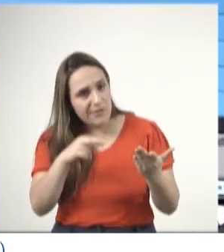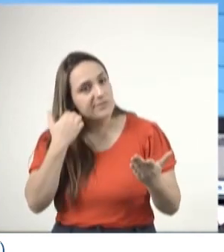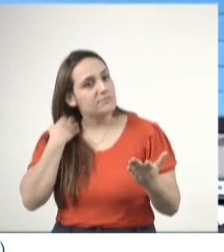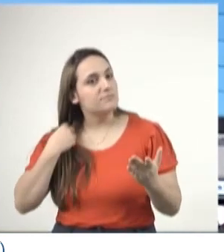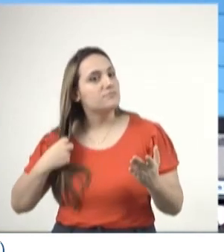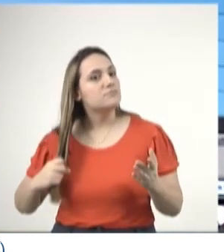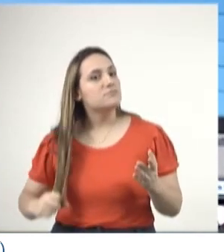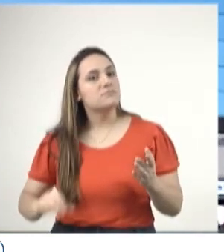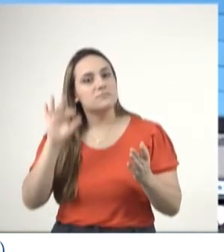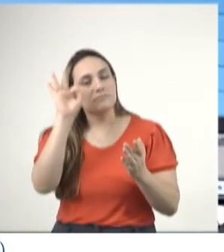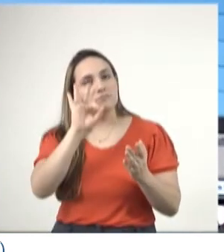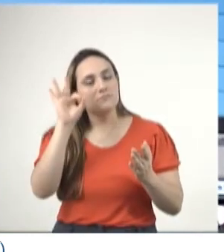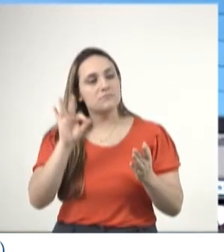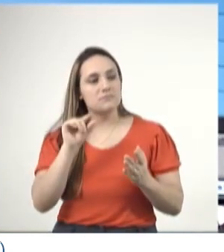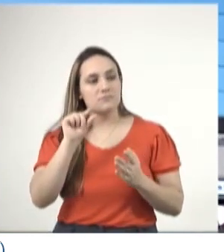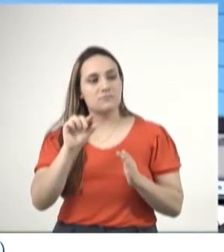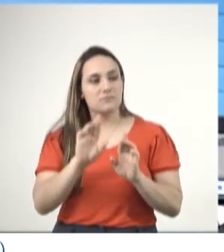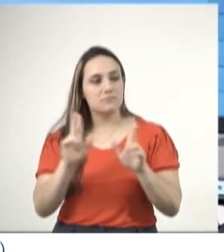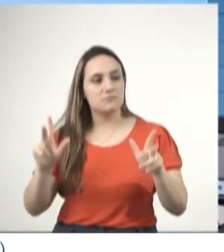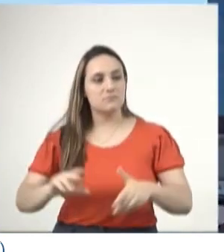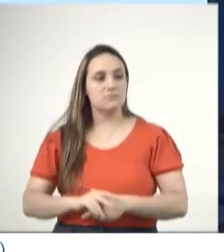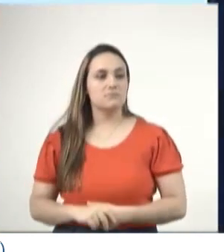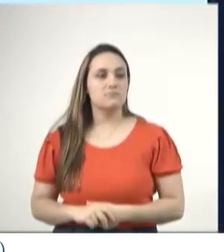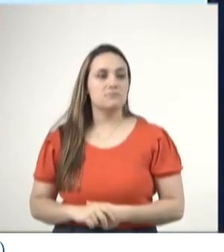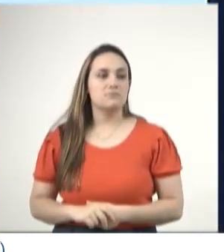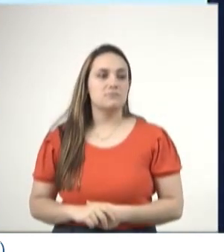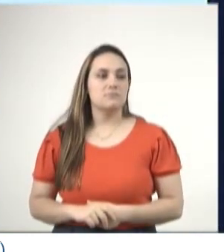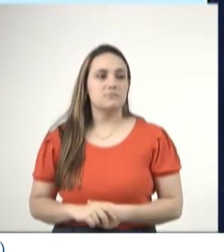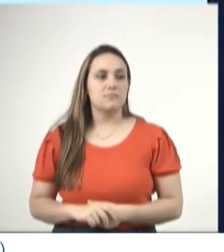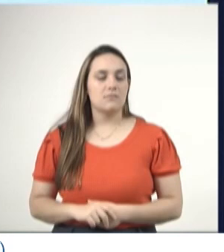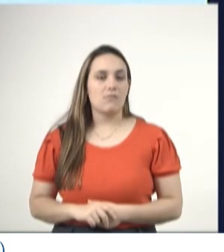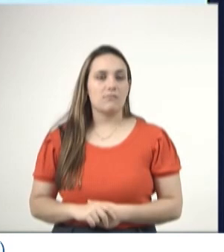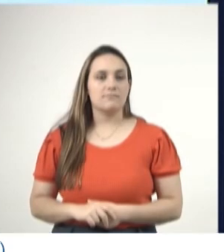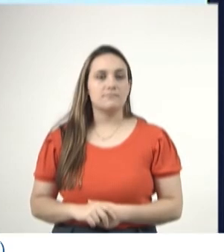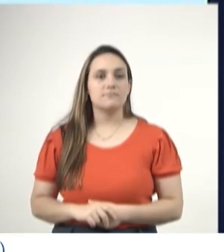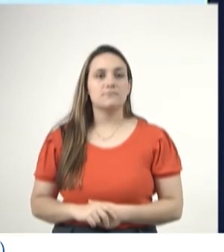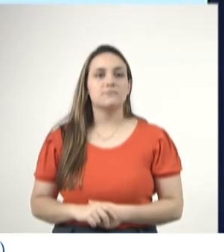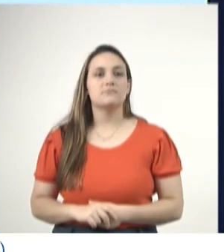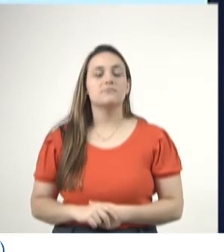pouquinho diferente. A gente tem o índice, o global, de 17